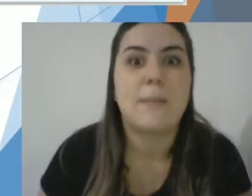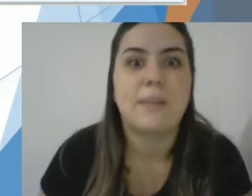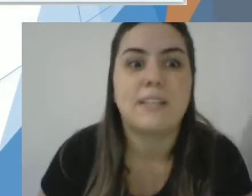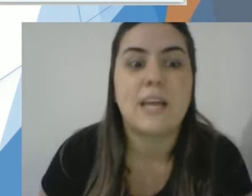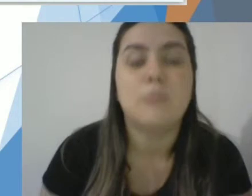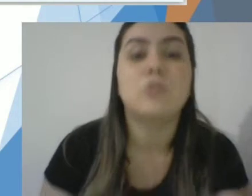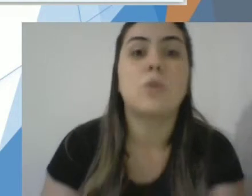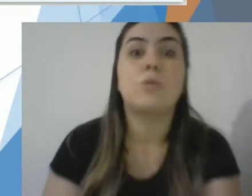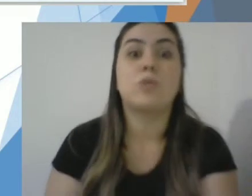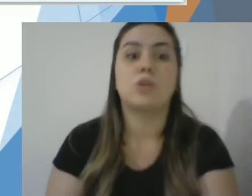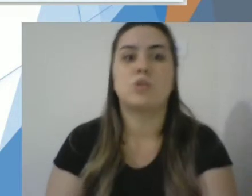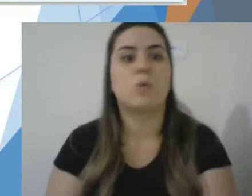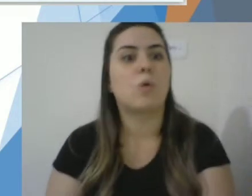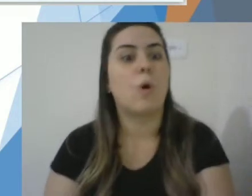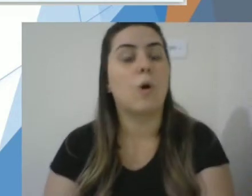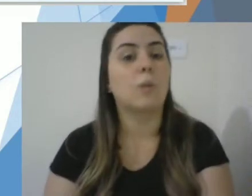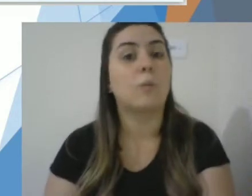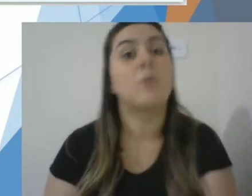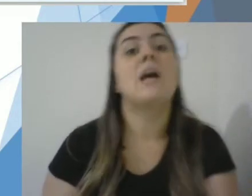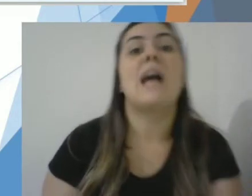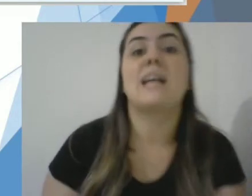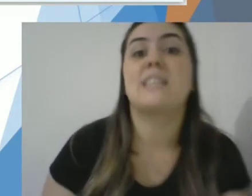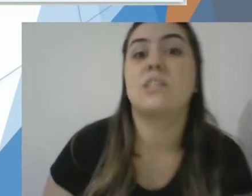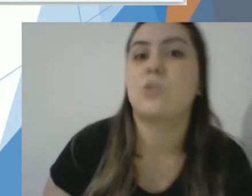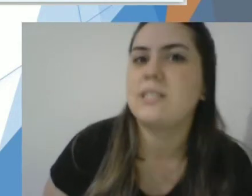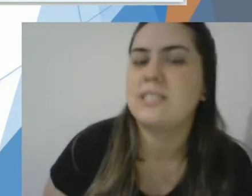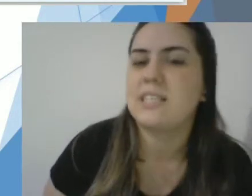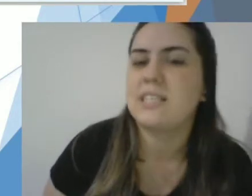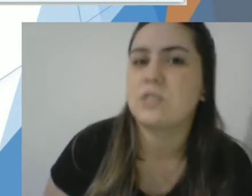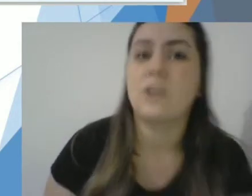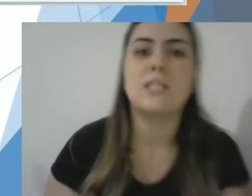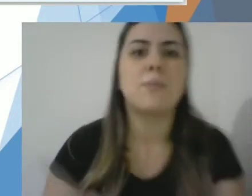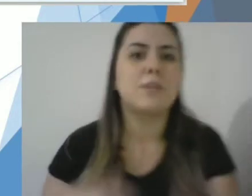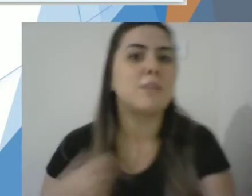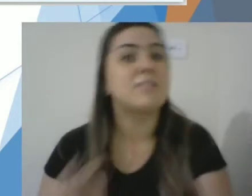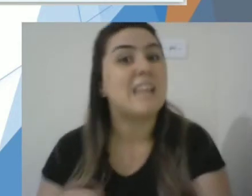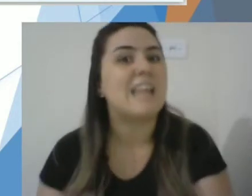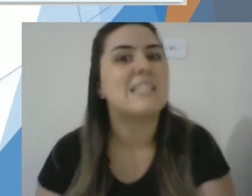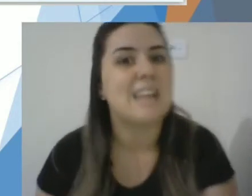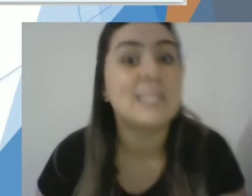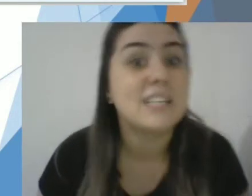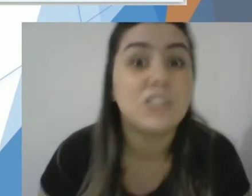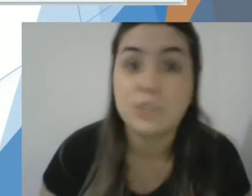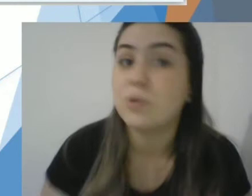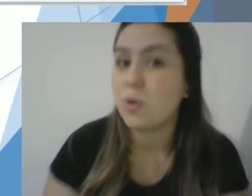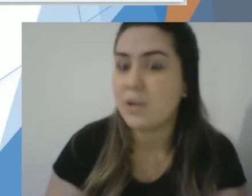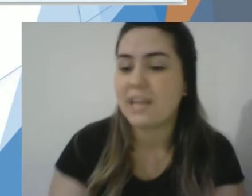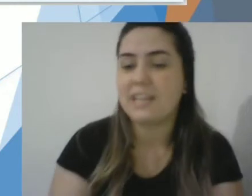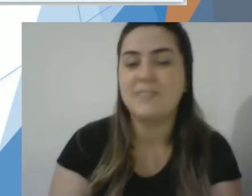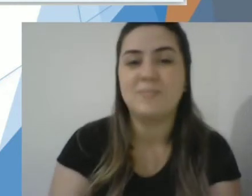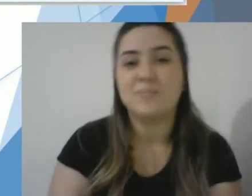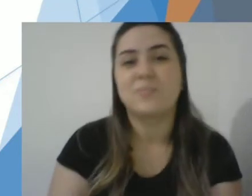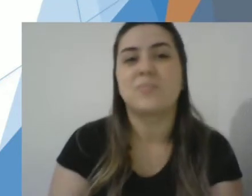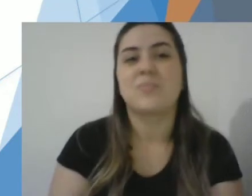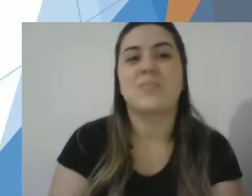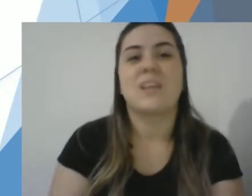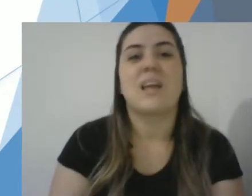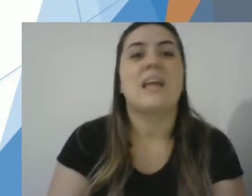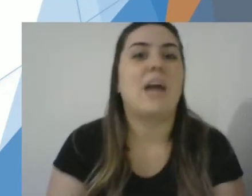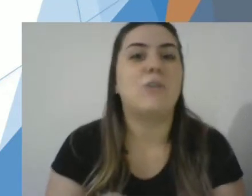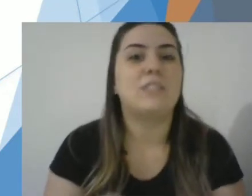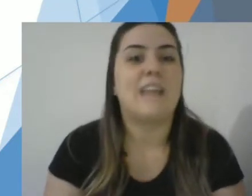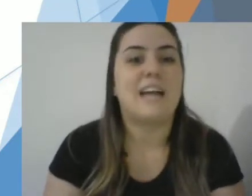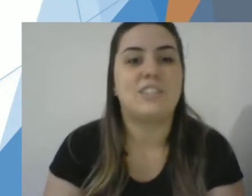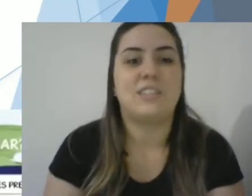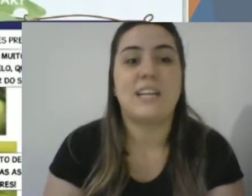nós aprendemos sobre o nosso corpo, as ações e sensações que podemos realizar e sentir com ele.